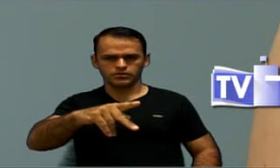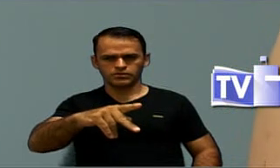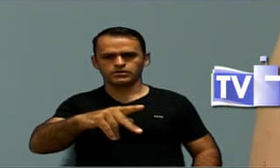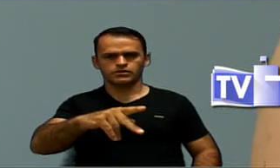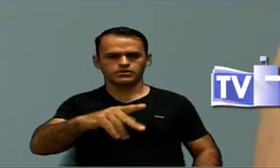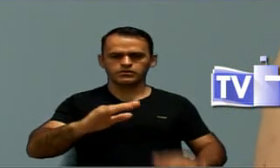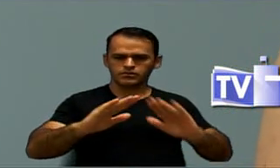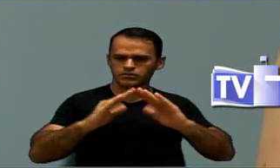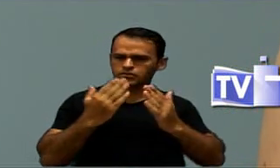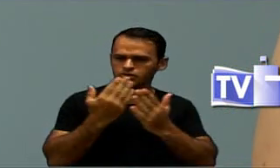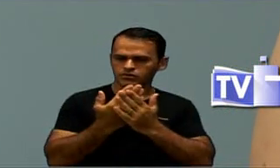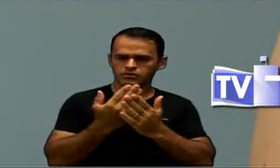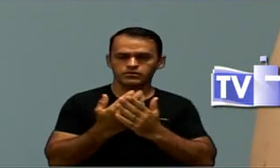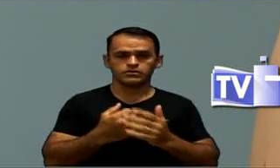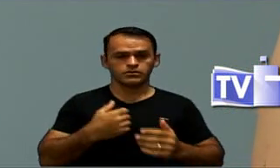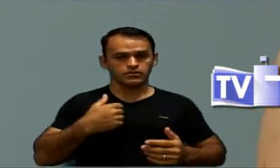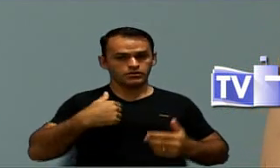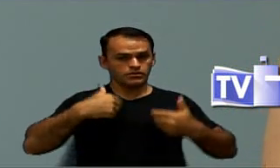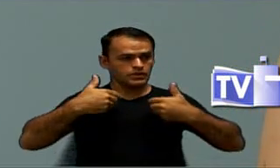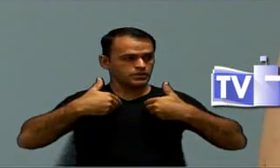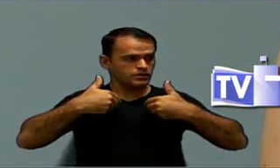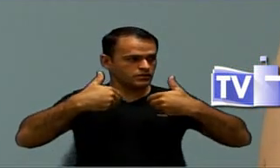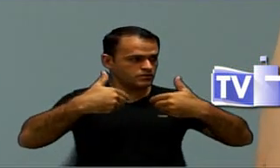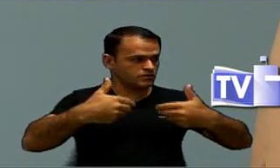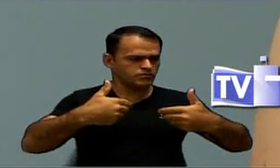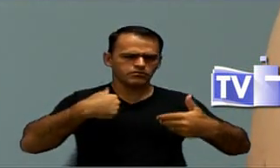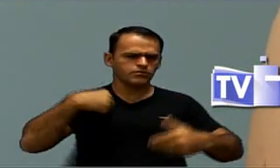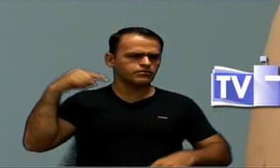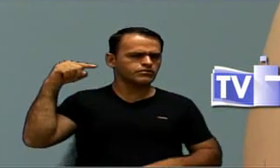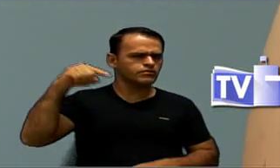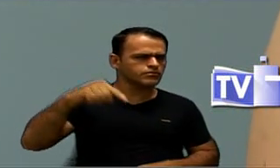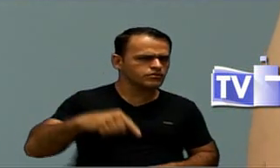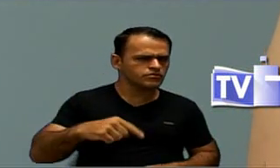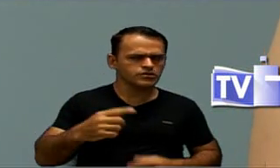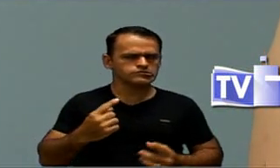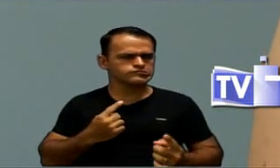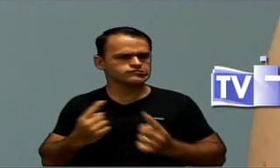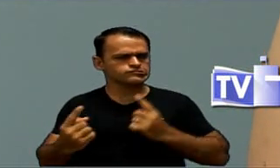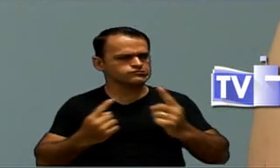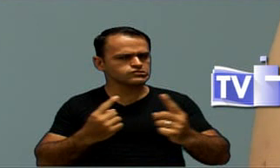E, conforme o convite, eu vim conversar com vocês rapidamente